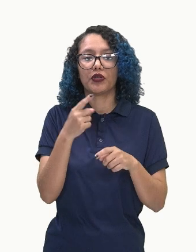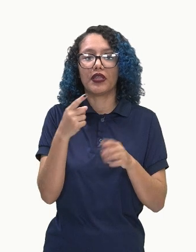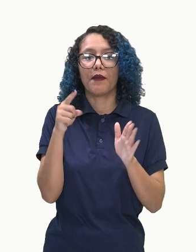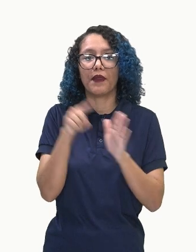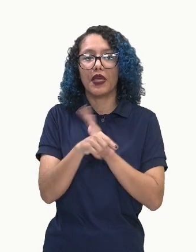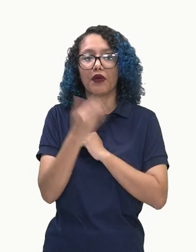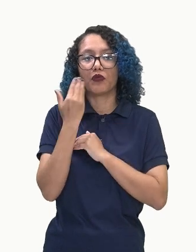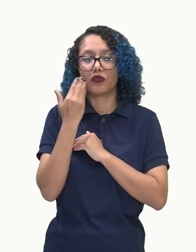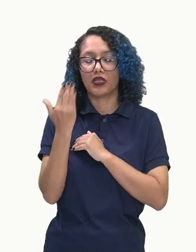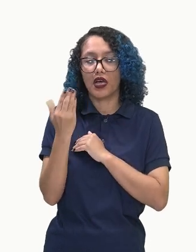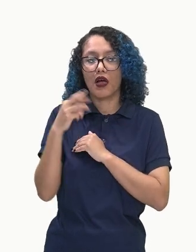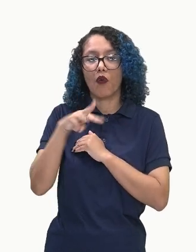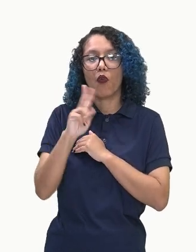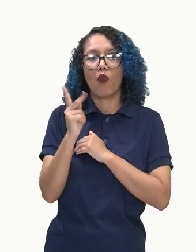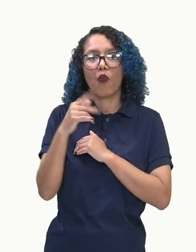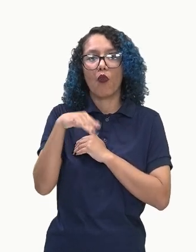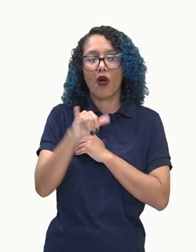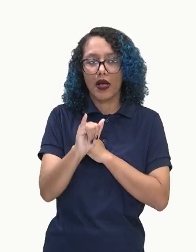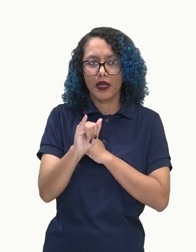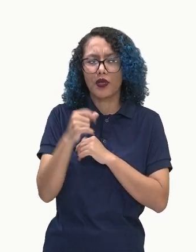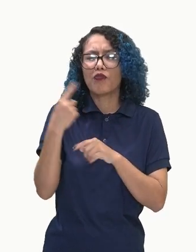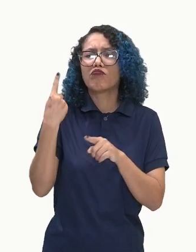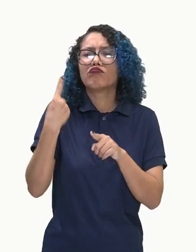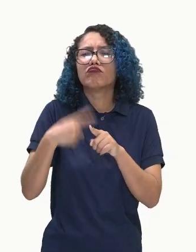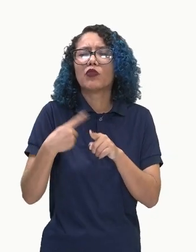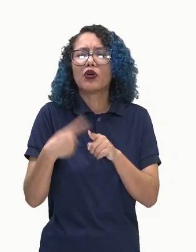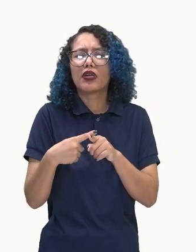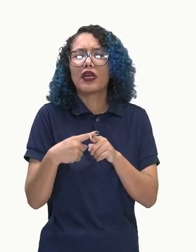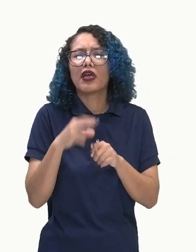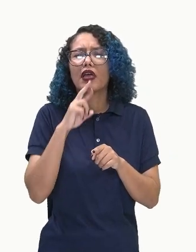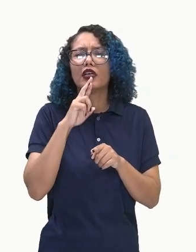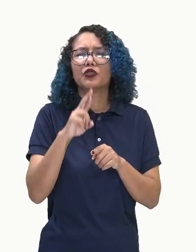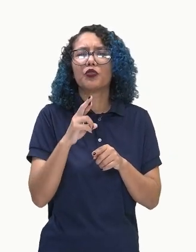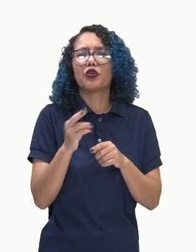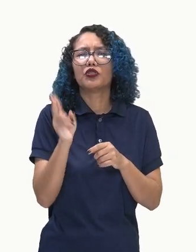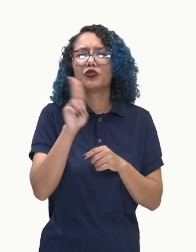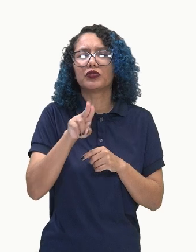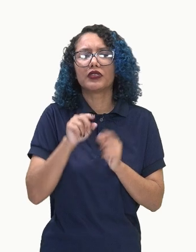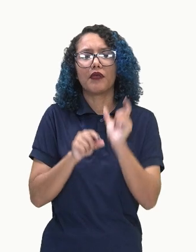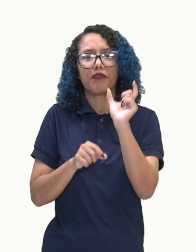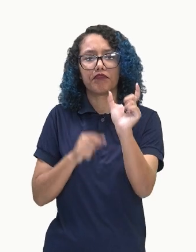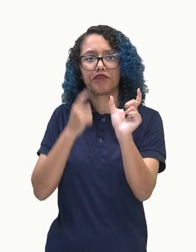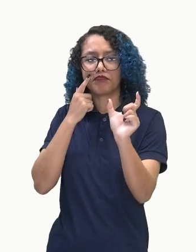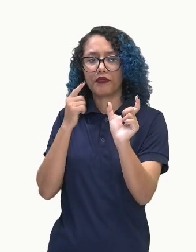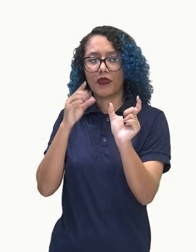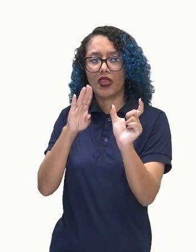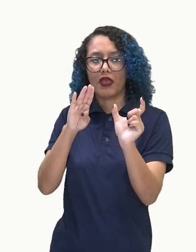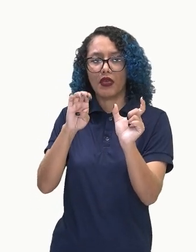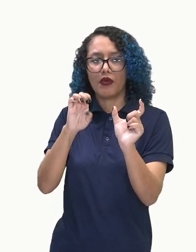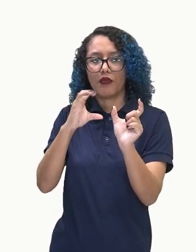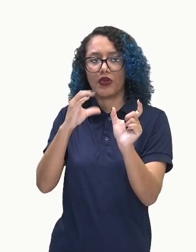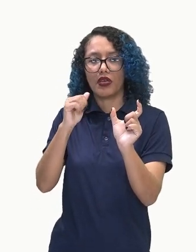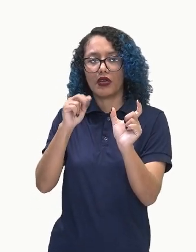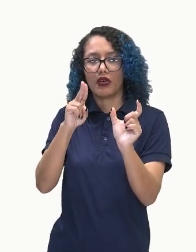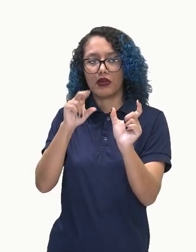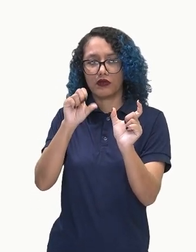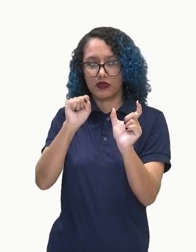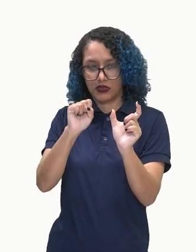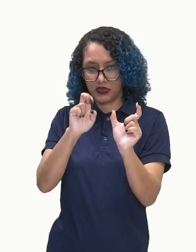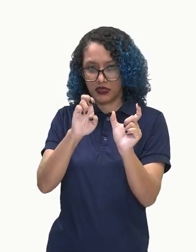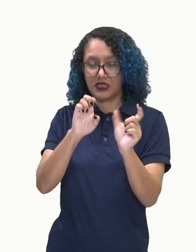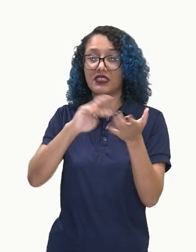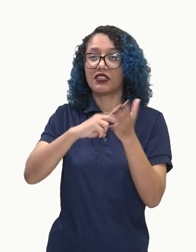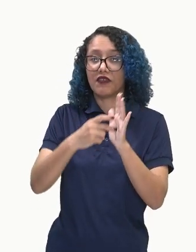que significa porquê, essa aqui vai ser sempre a resposta dessa pergunta, because, significa porquê, só que resposta, tá